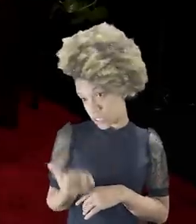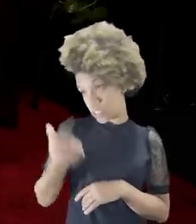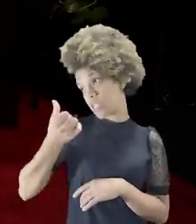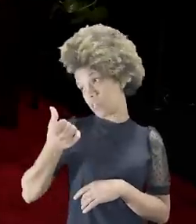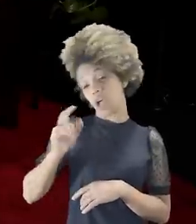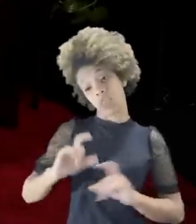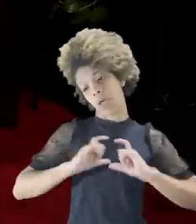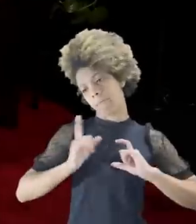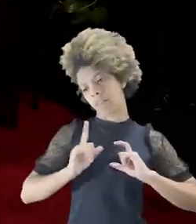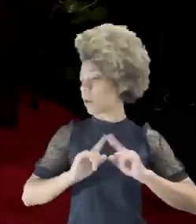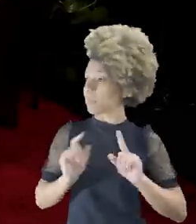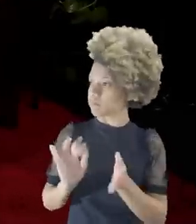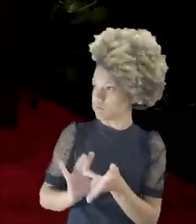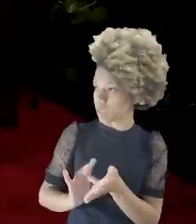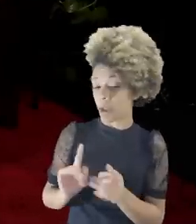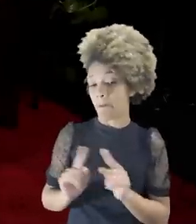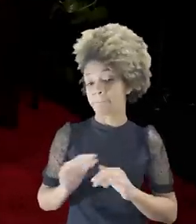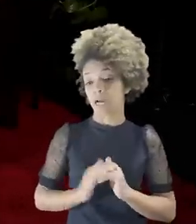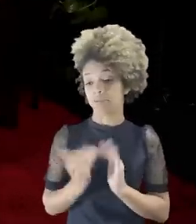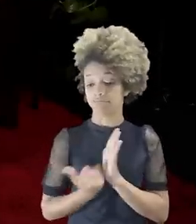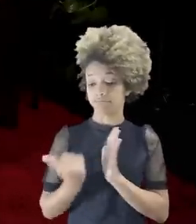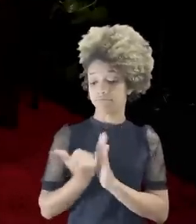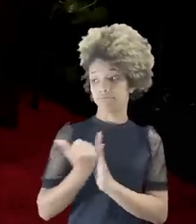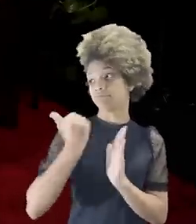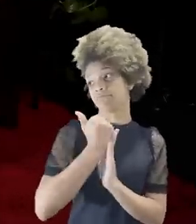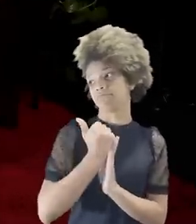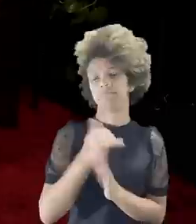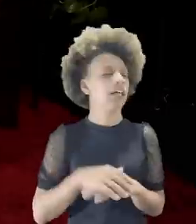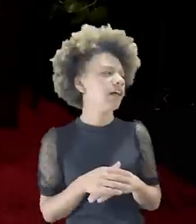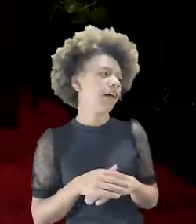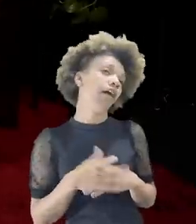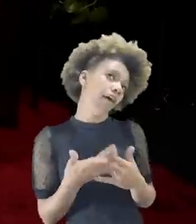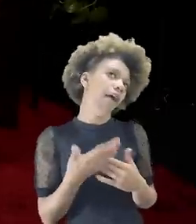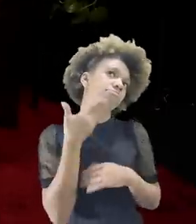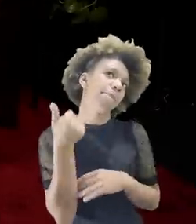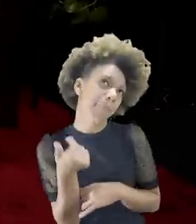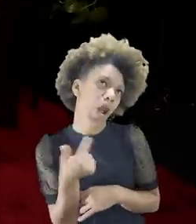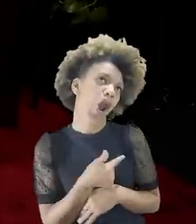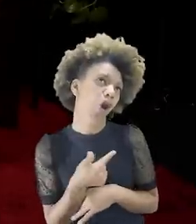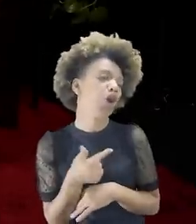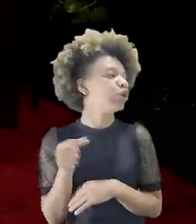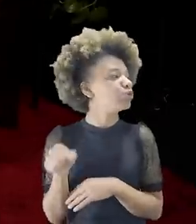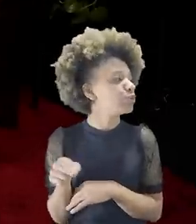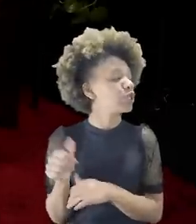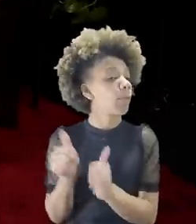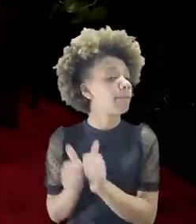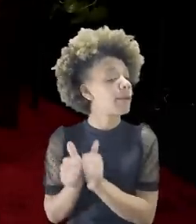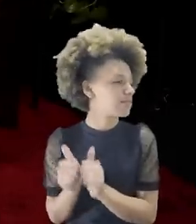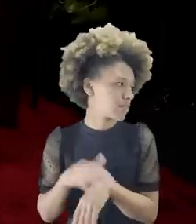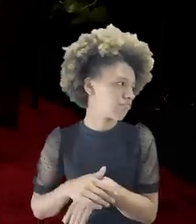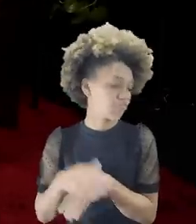medalha É verdade tem razão não é medalha entre os top né exatamente tá melhor do que o Brasil na Copa do Mundo de Futebol